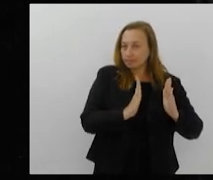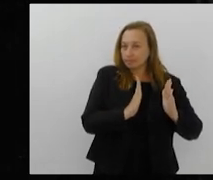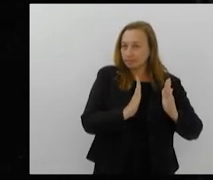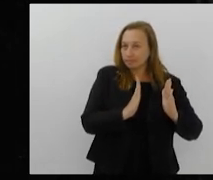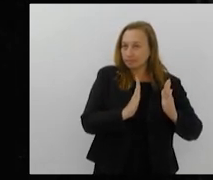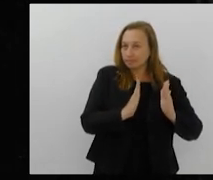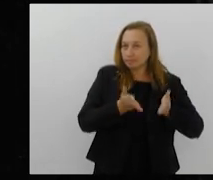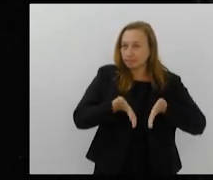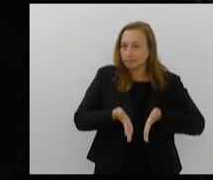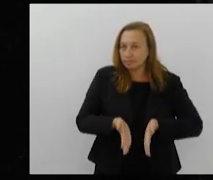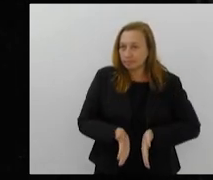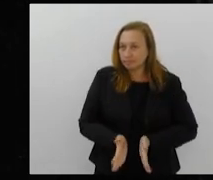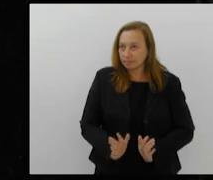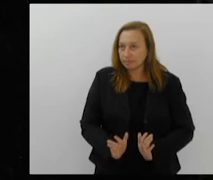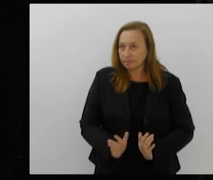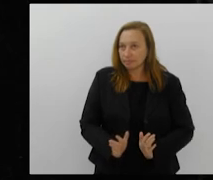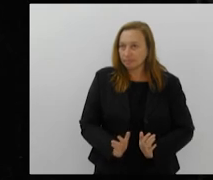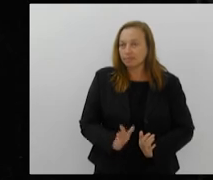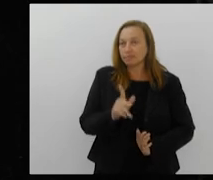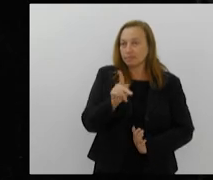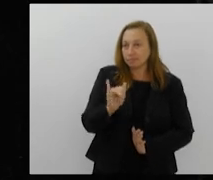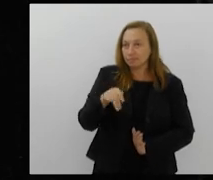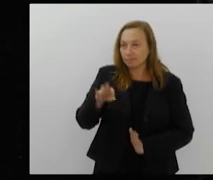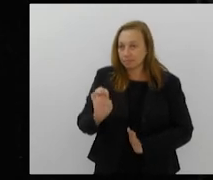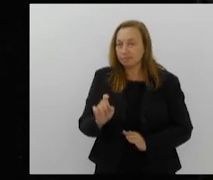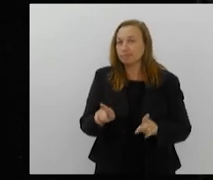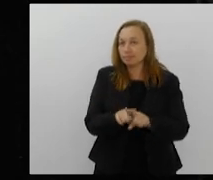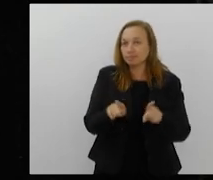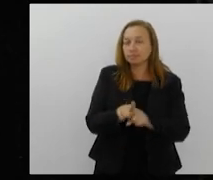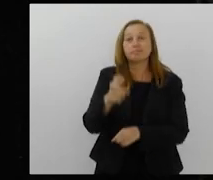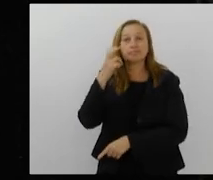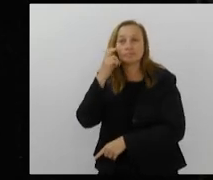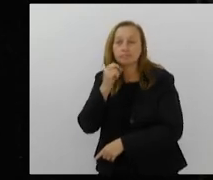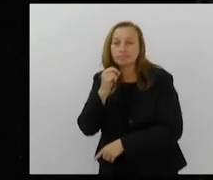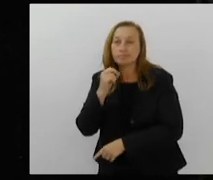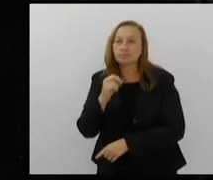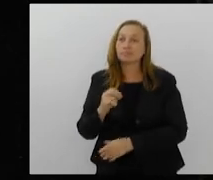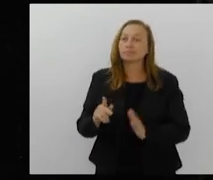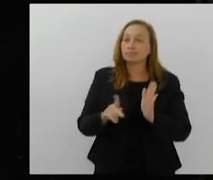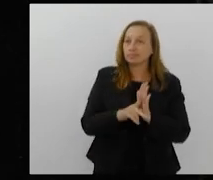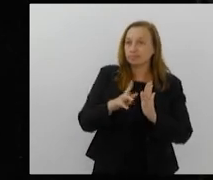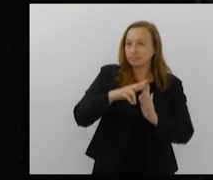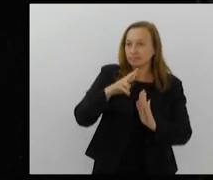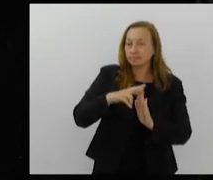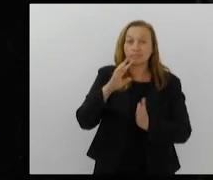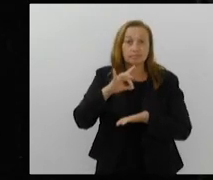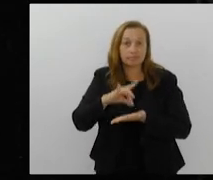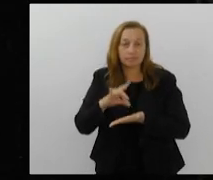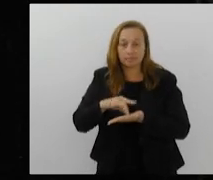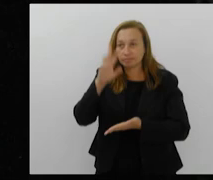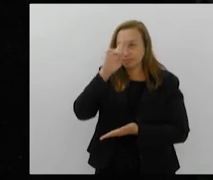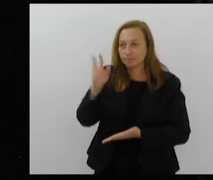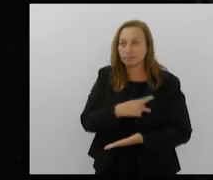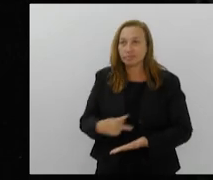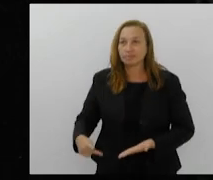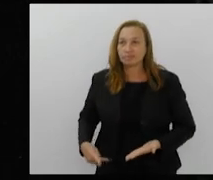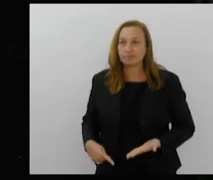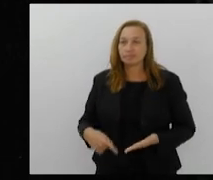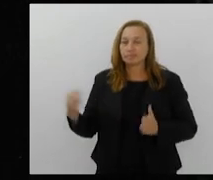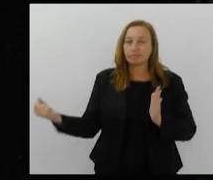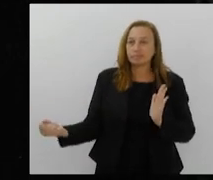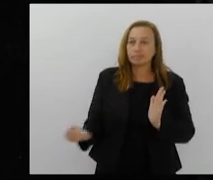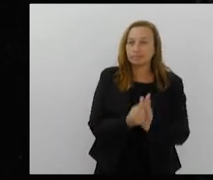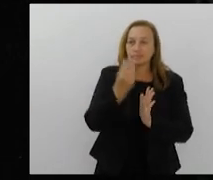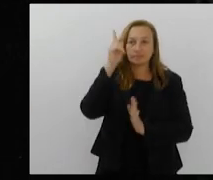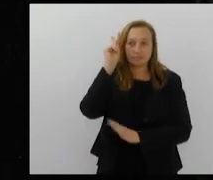paternidade, licença também em casos de adoção. É um projeto de resolução que, na verdade, senhor presidente, marca a